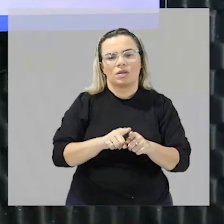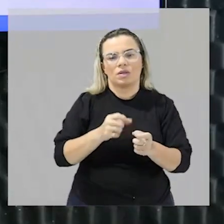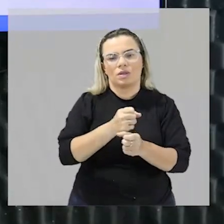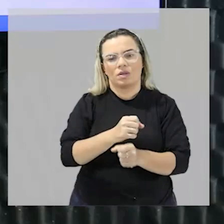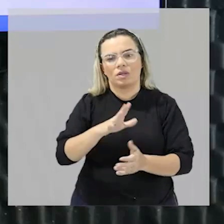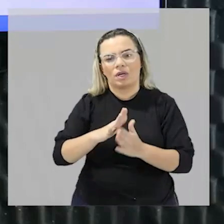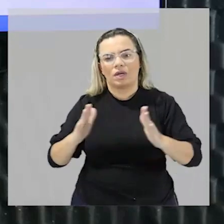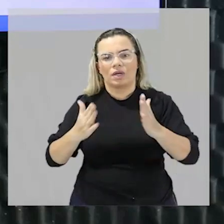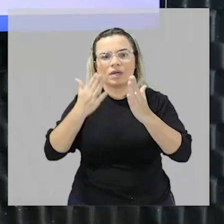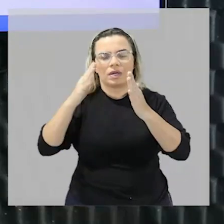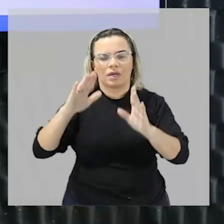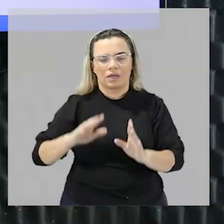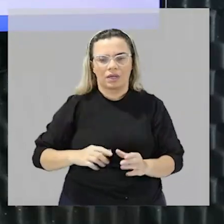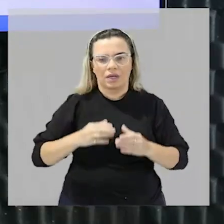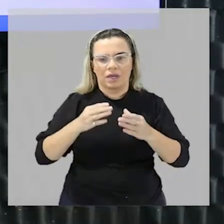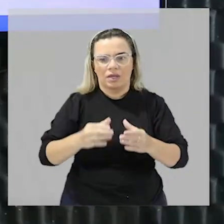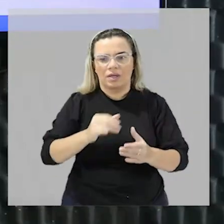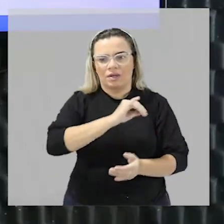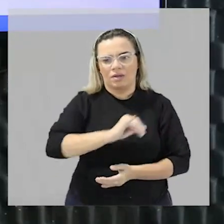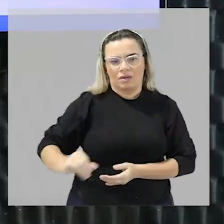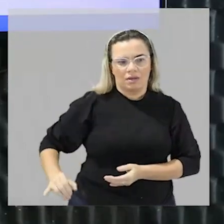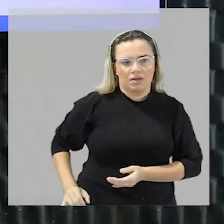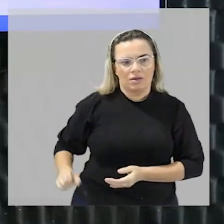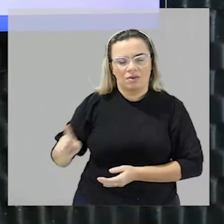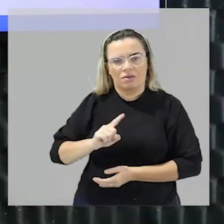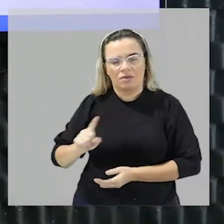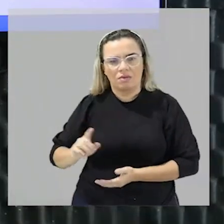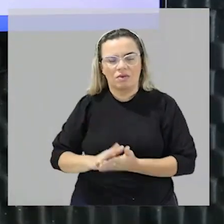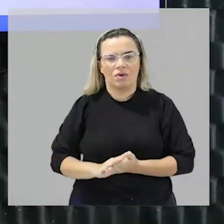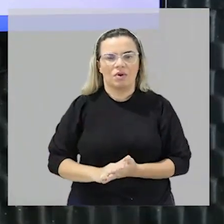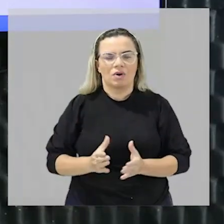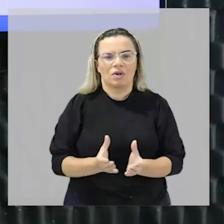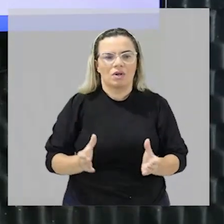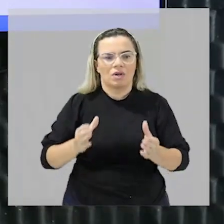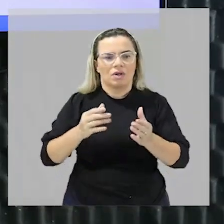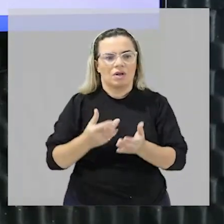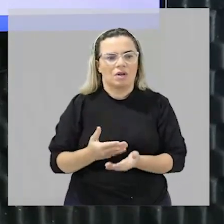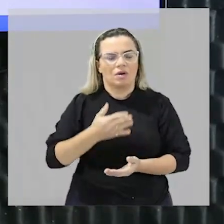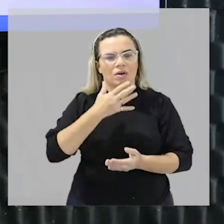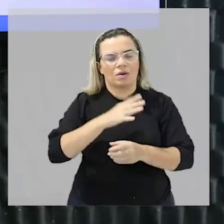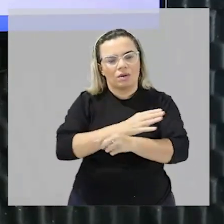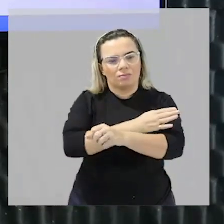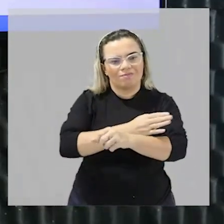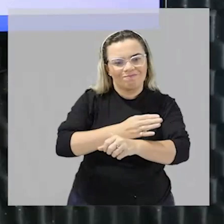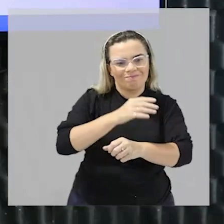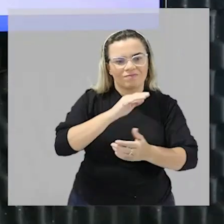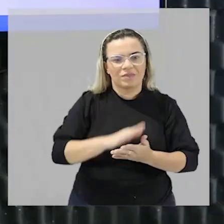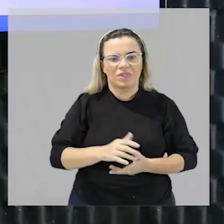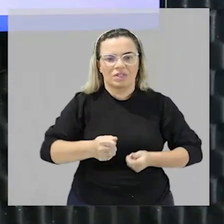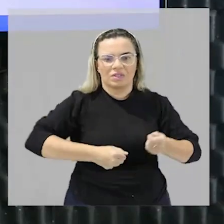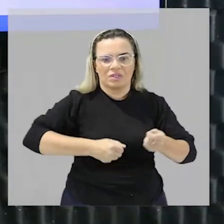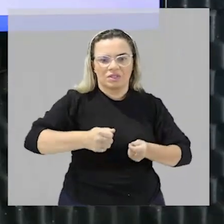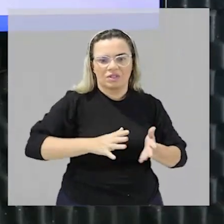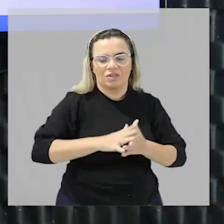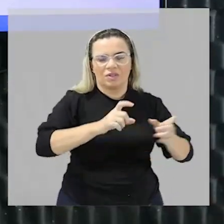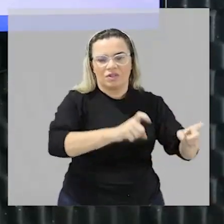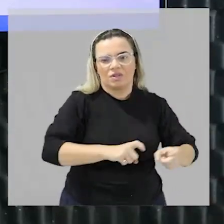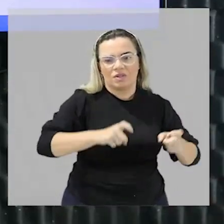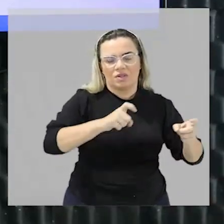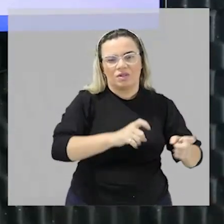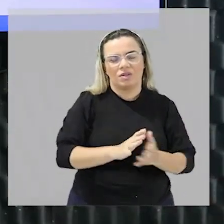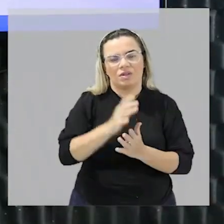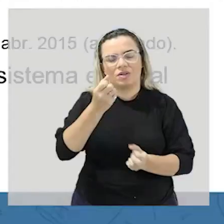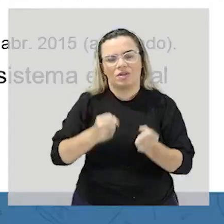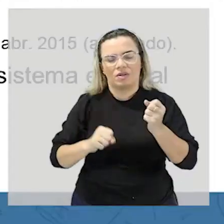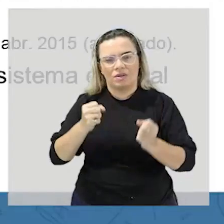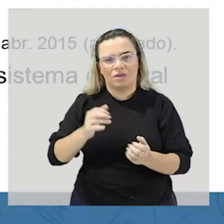os administradores das fazendas rurais e fábricas. Ou seja, grande parte dos criados de servir, e aí nós vivemos no